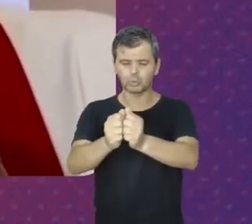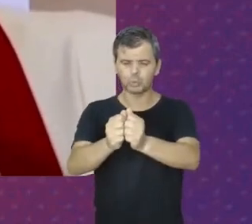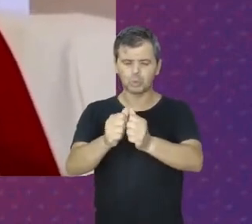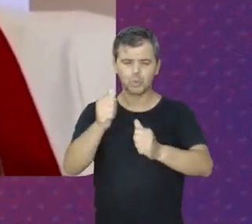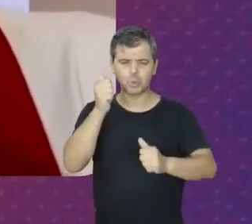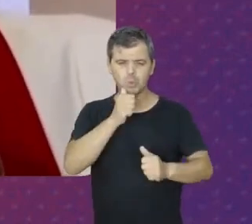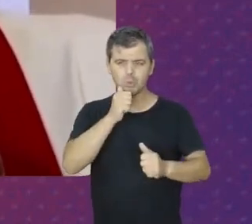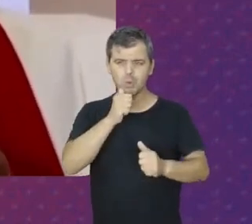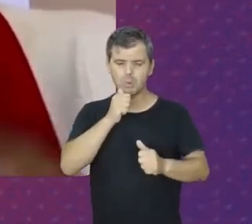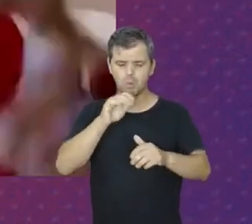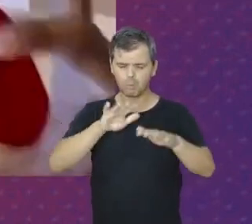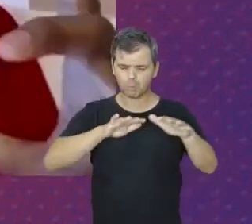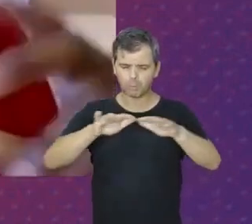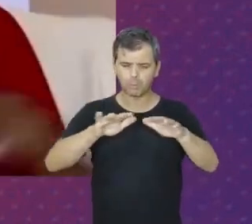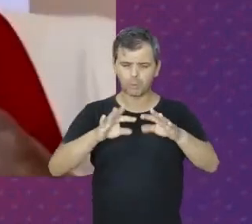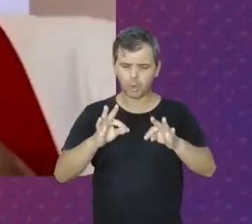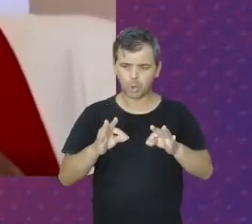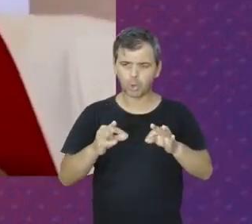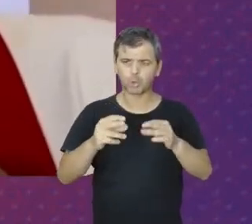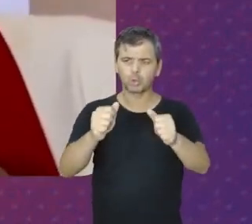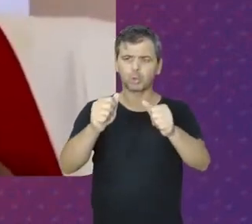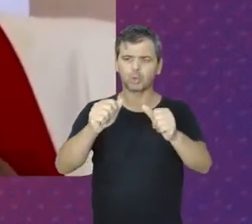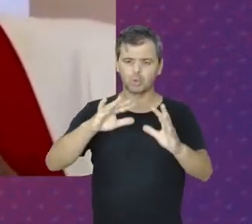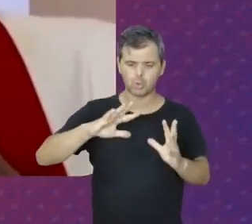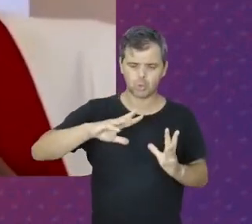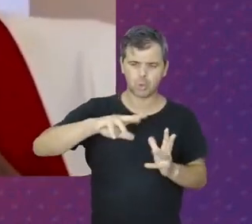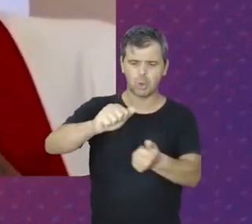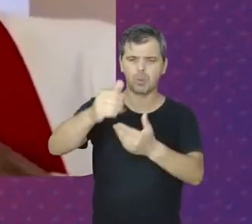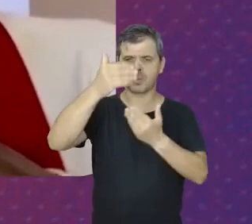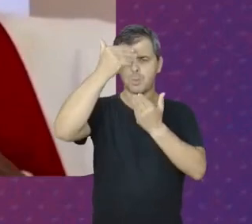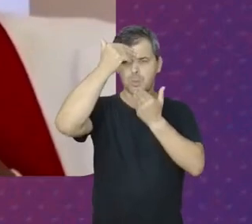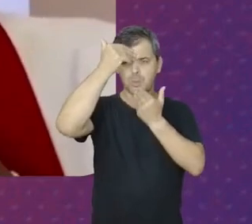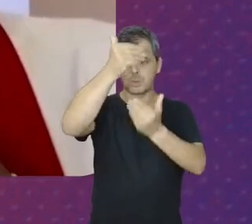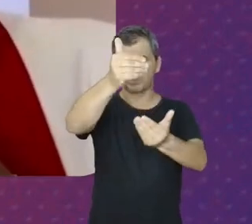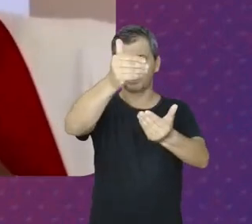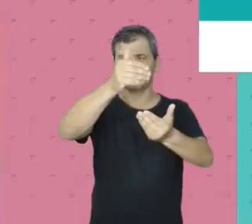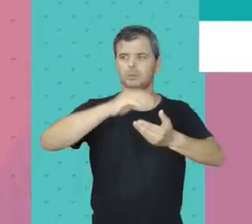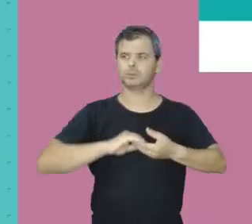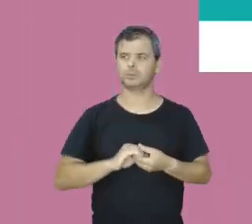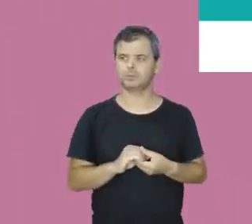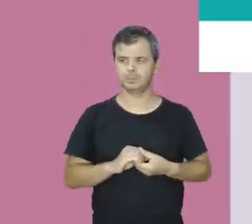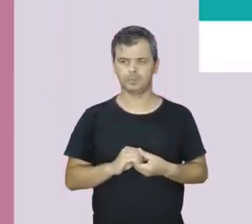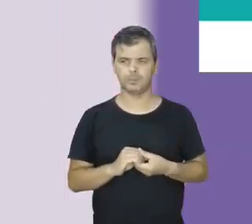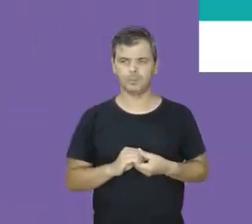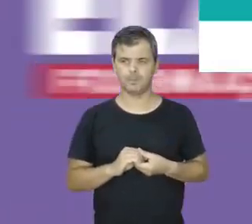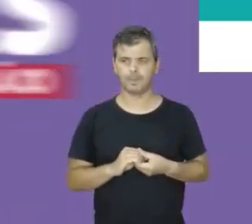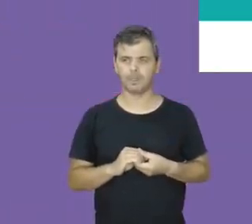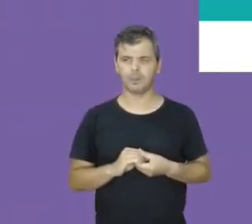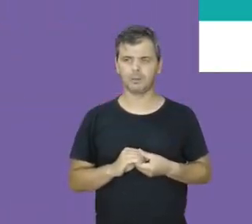mulheres, vamos mover todo o mundo. Muito obrigada.